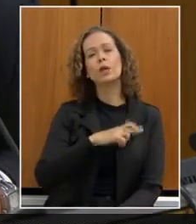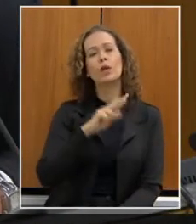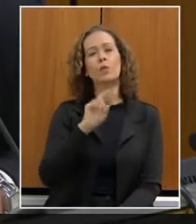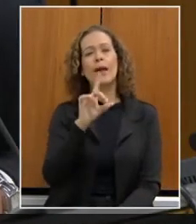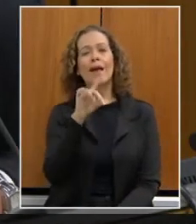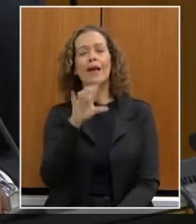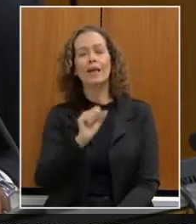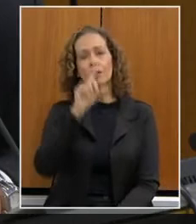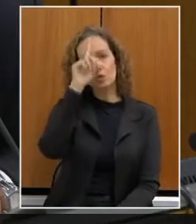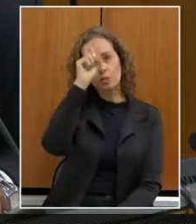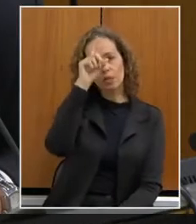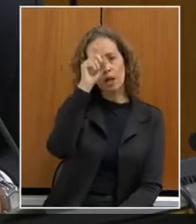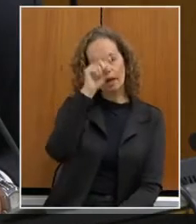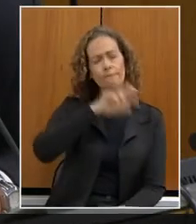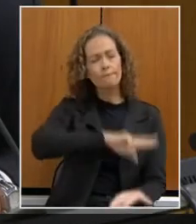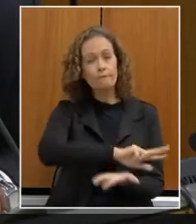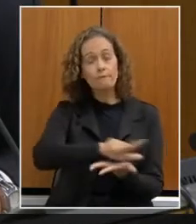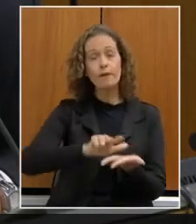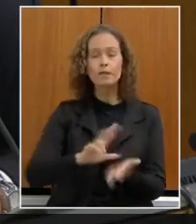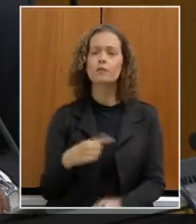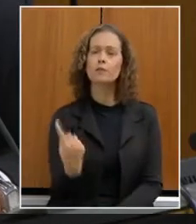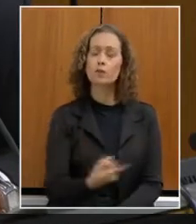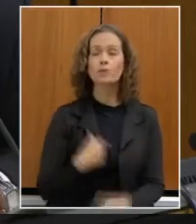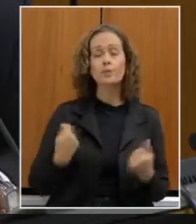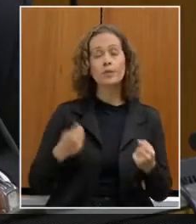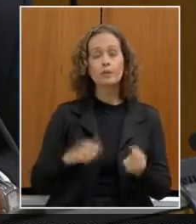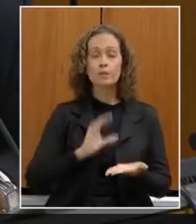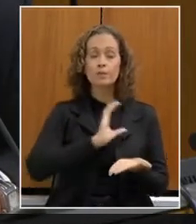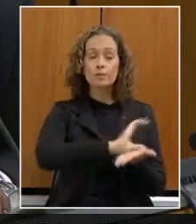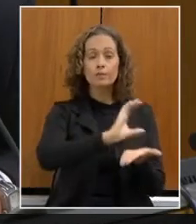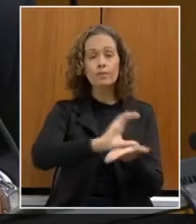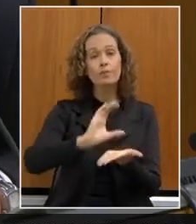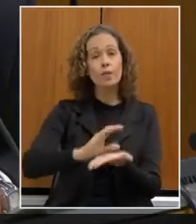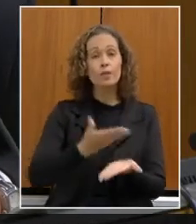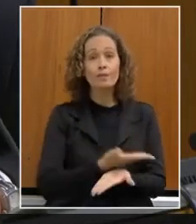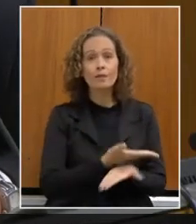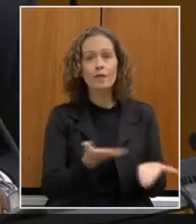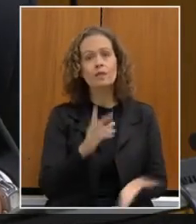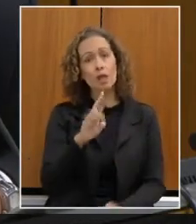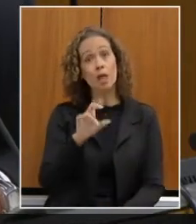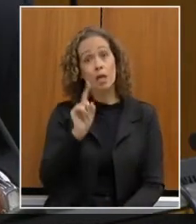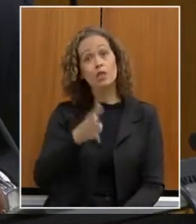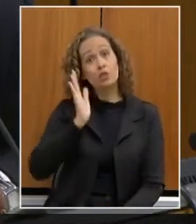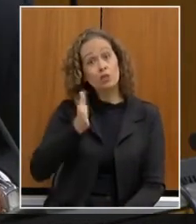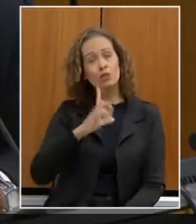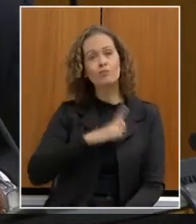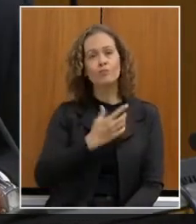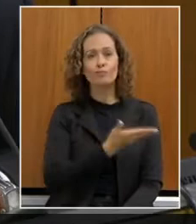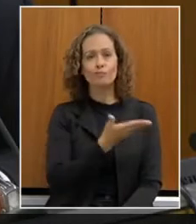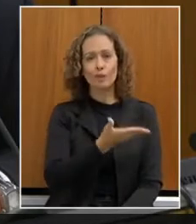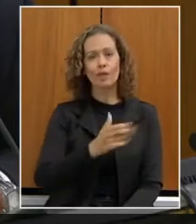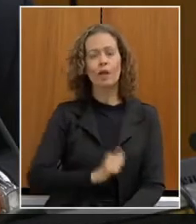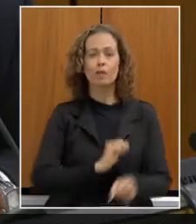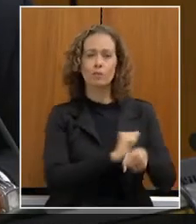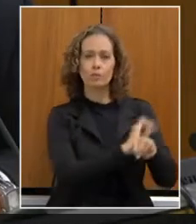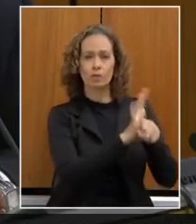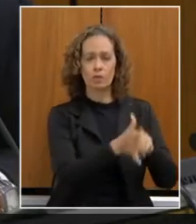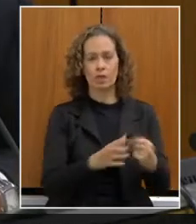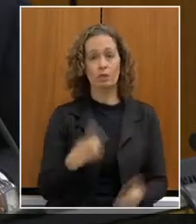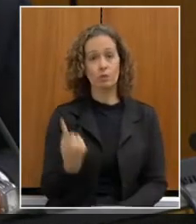hospitalar robusta e a gente tem que saber investir na rede hospitalar robusta que já existe lá. Que a gente incentive,